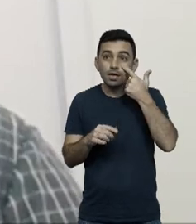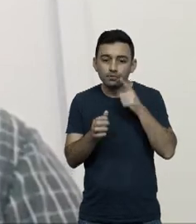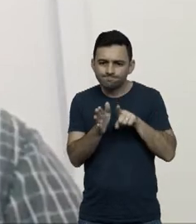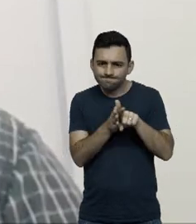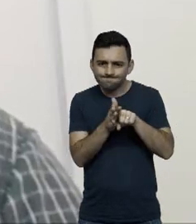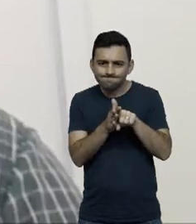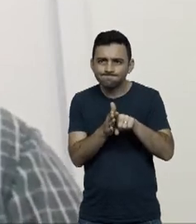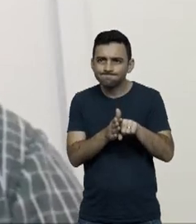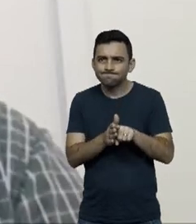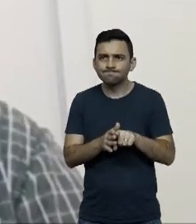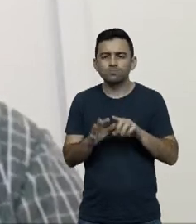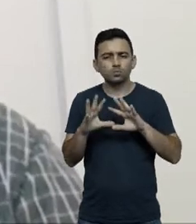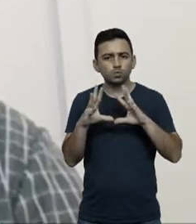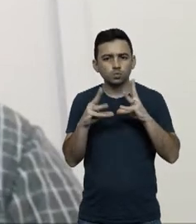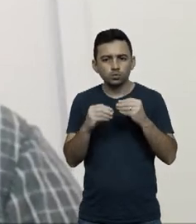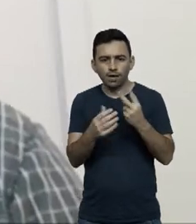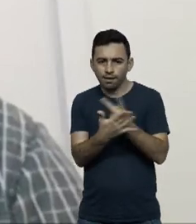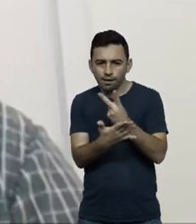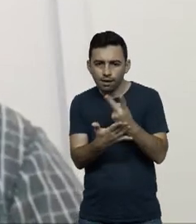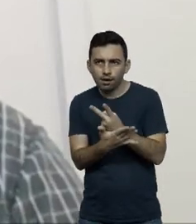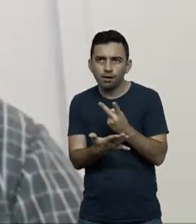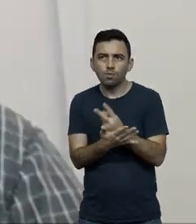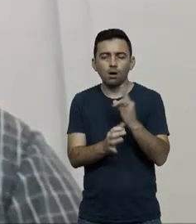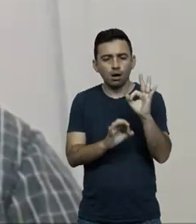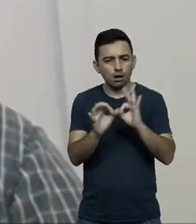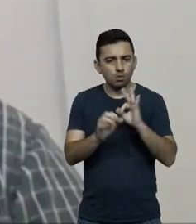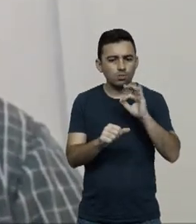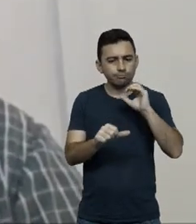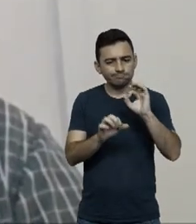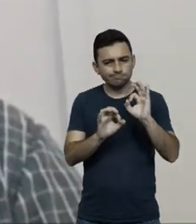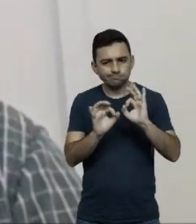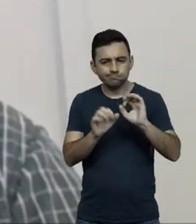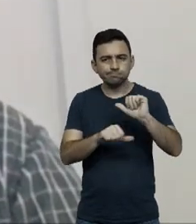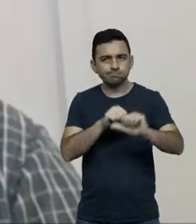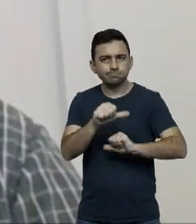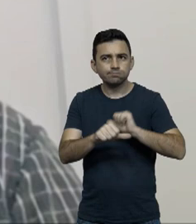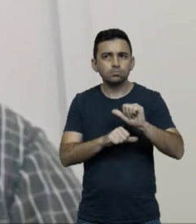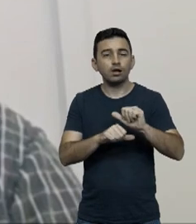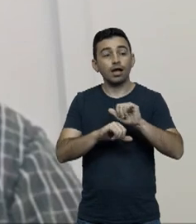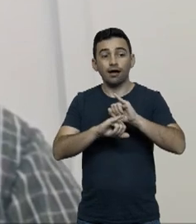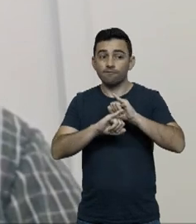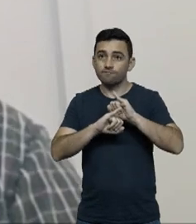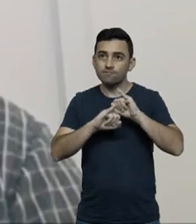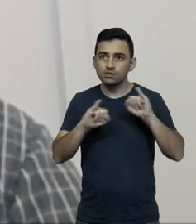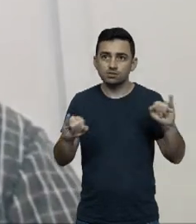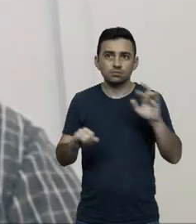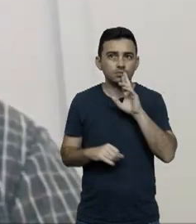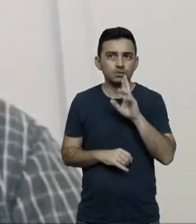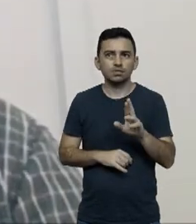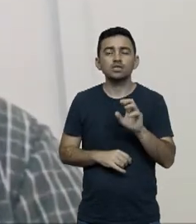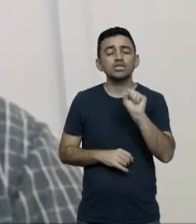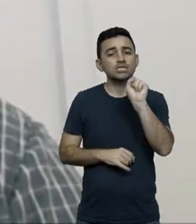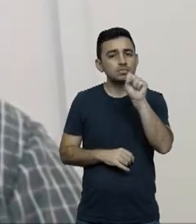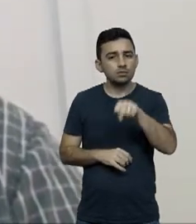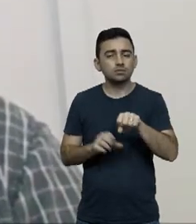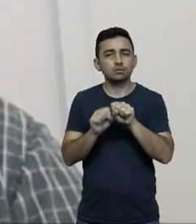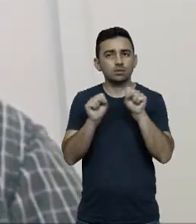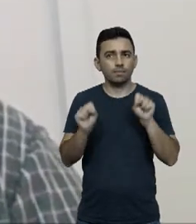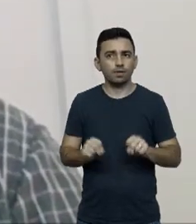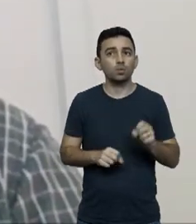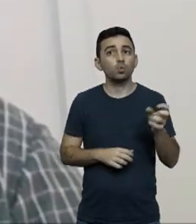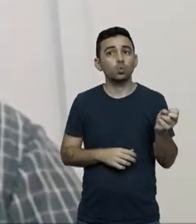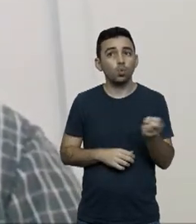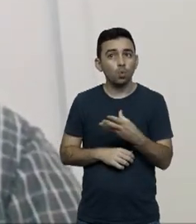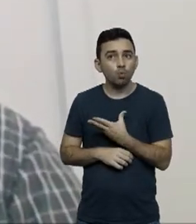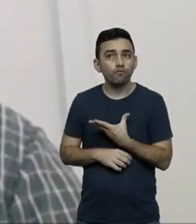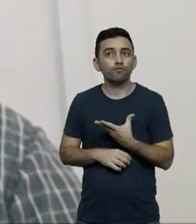as etapas tão erros para gente corrigir antes de ser divulgado o resultado tem um sistema de cinco é um sistema novo esse